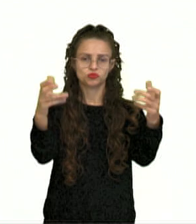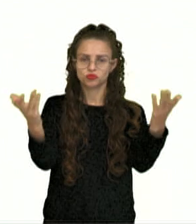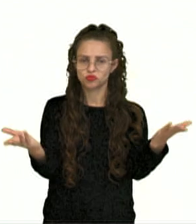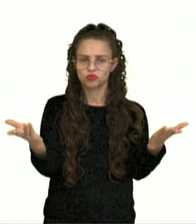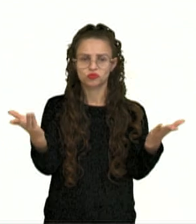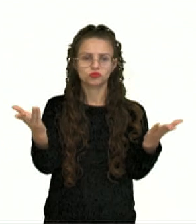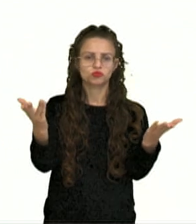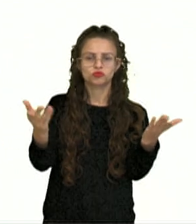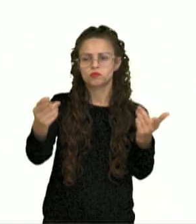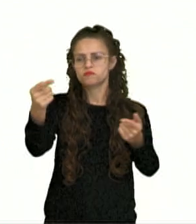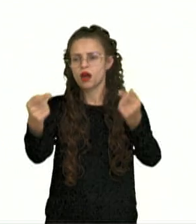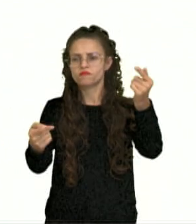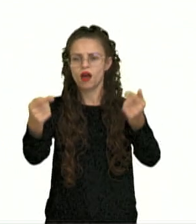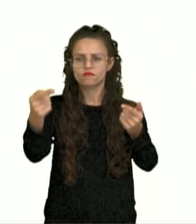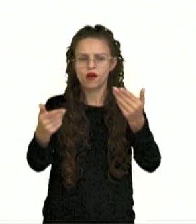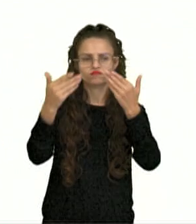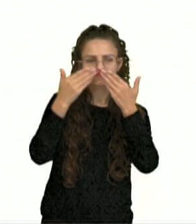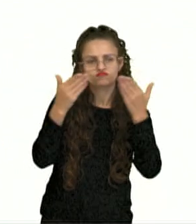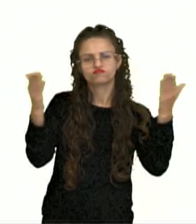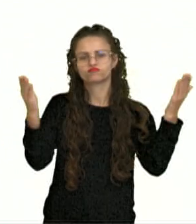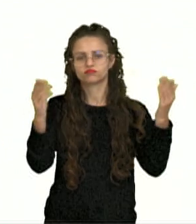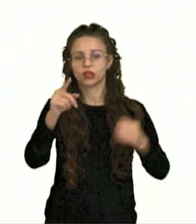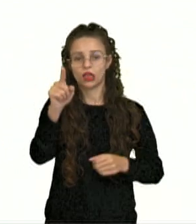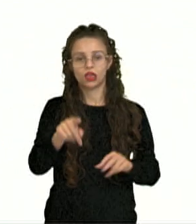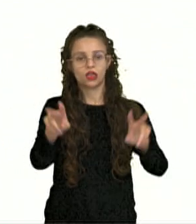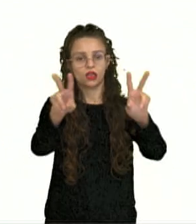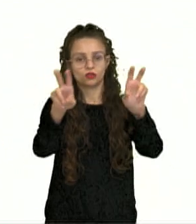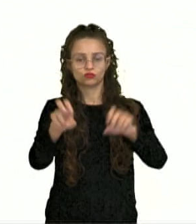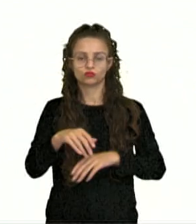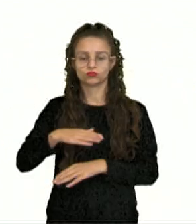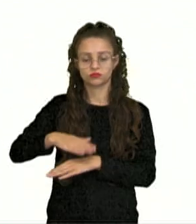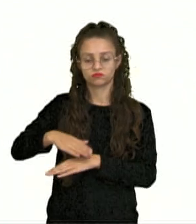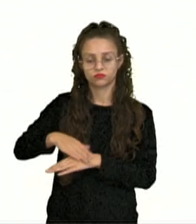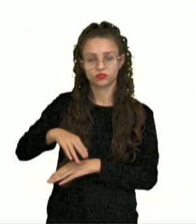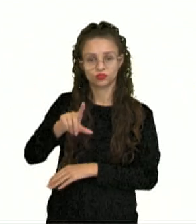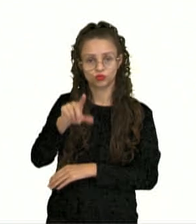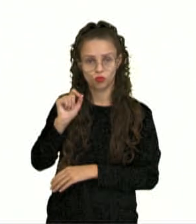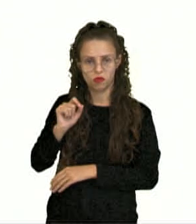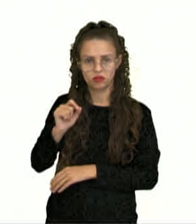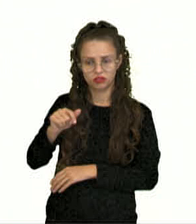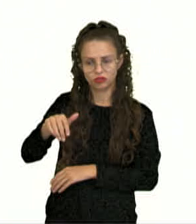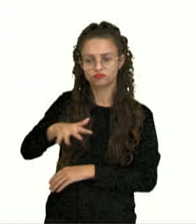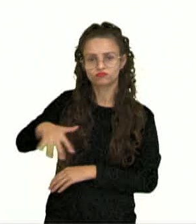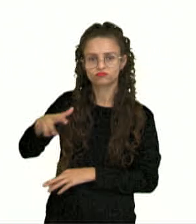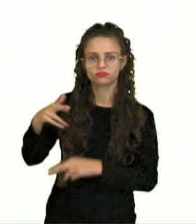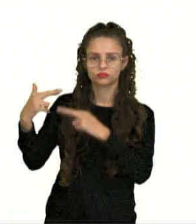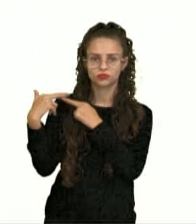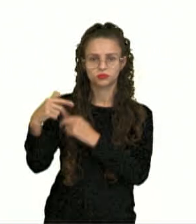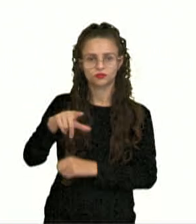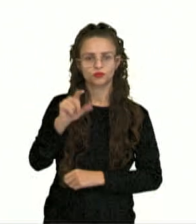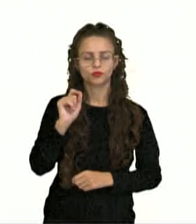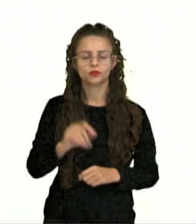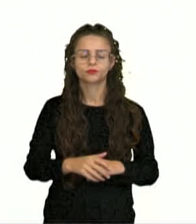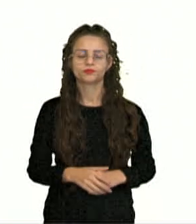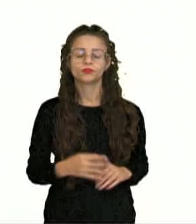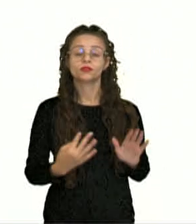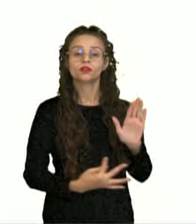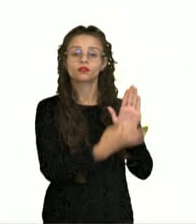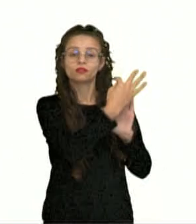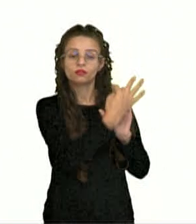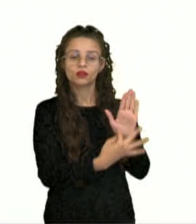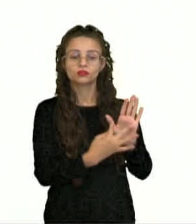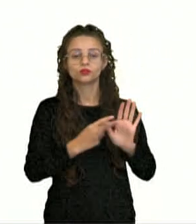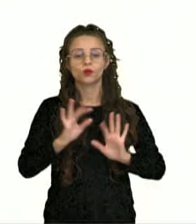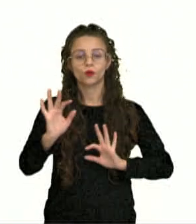em voga, em evidência, é um assunto escolhido pela redação. Os textos são